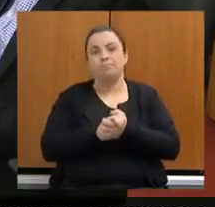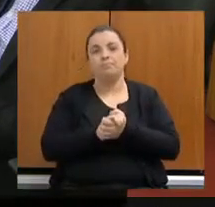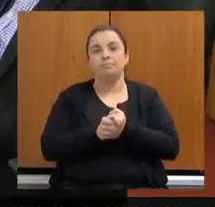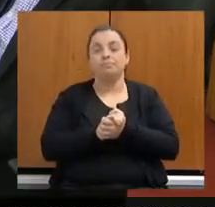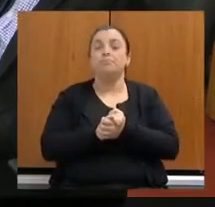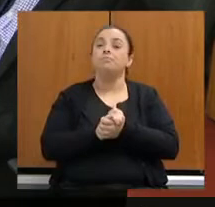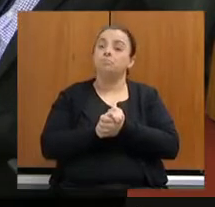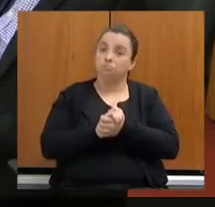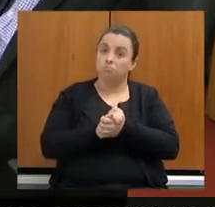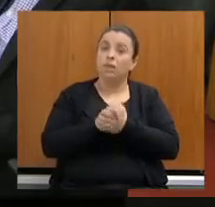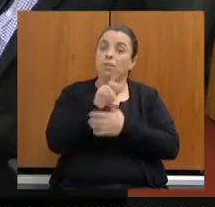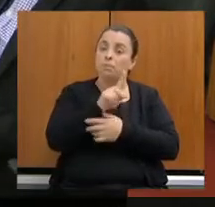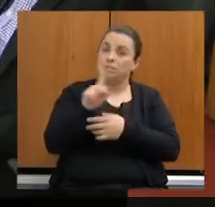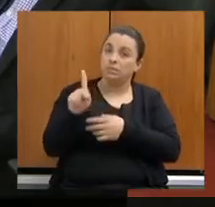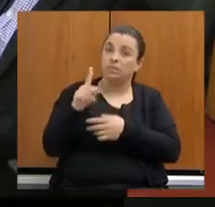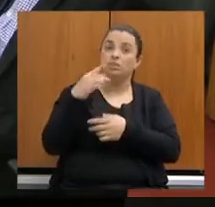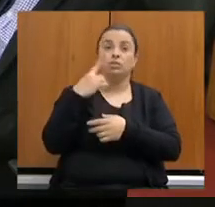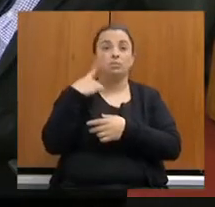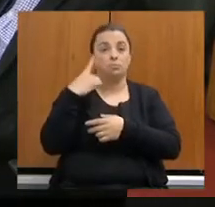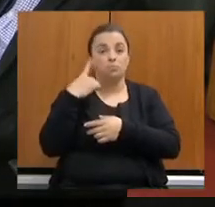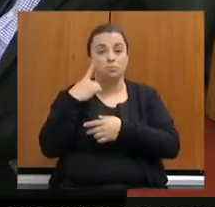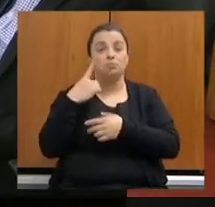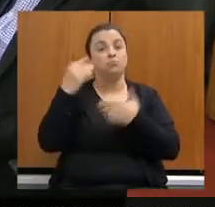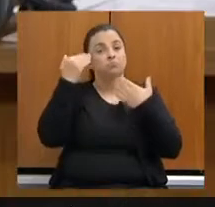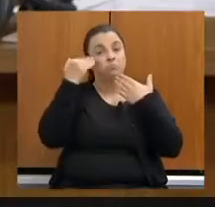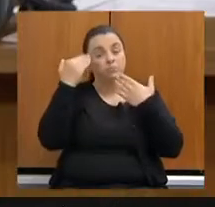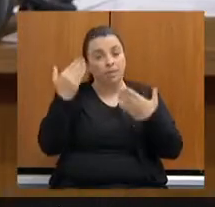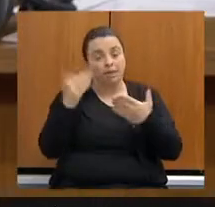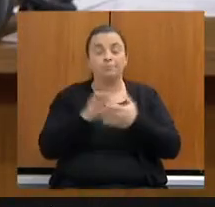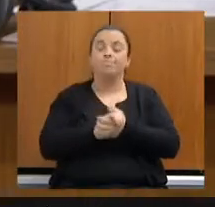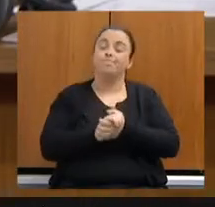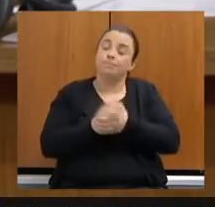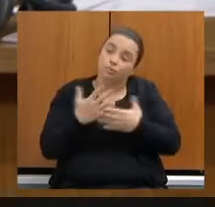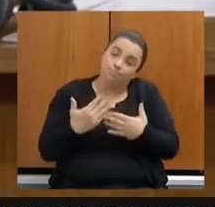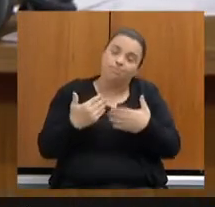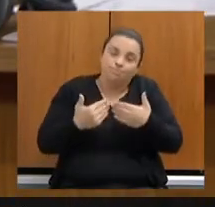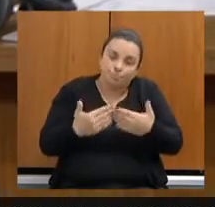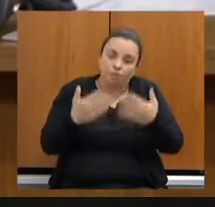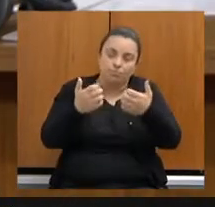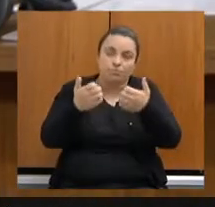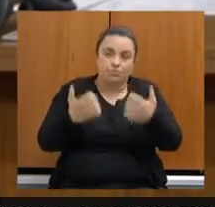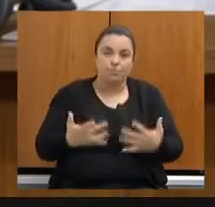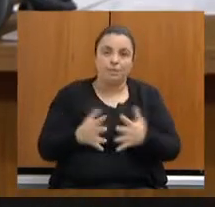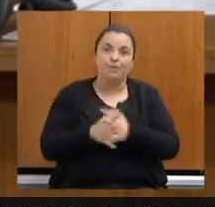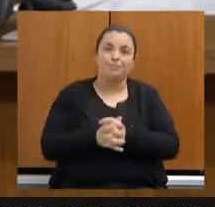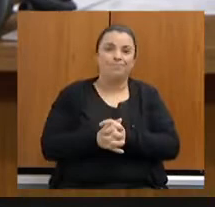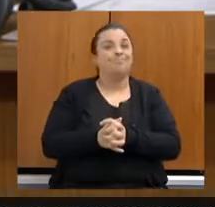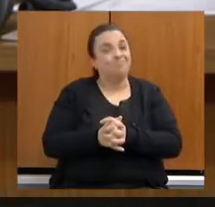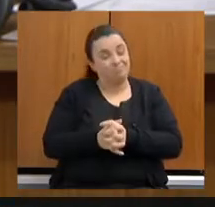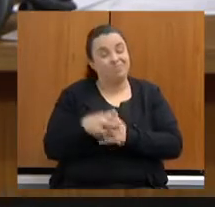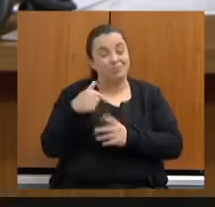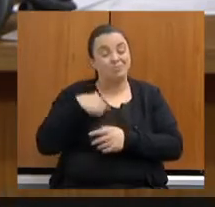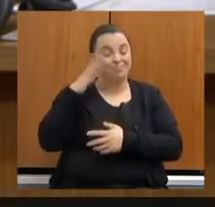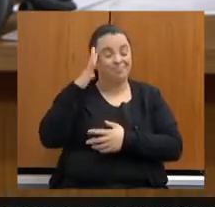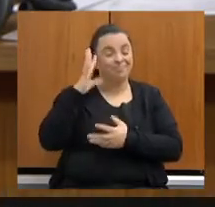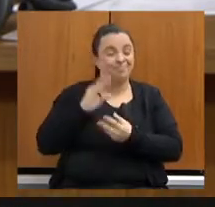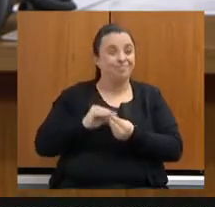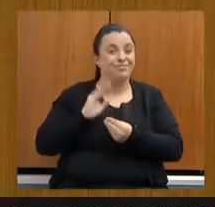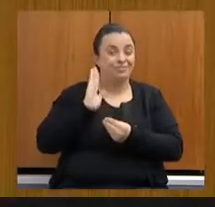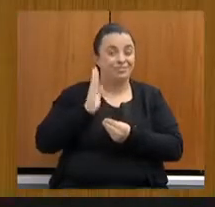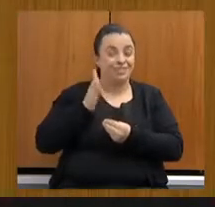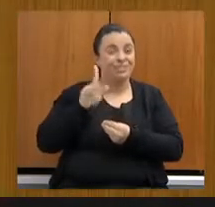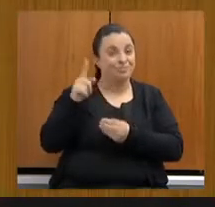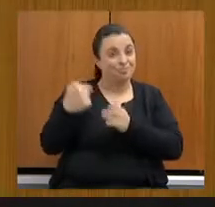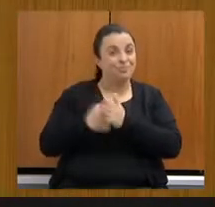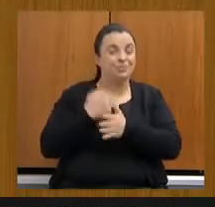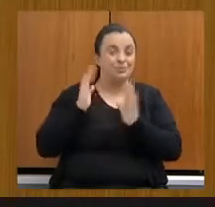o presidente captar muito obrigada bem então vamos lá eu como sabia seja perguntado faz nada pedir